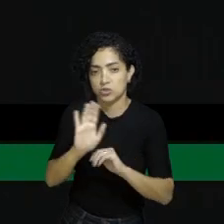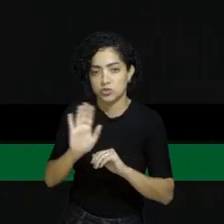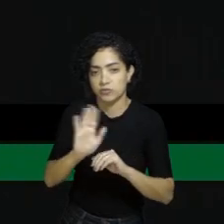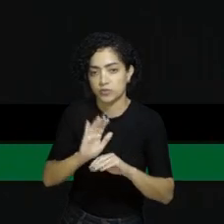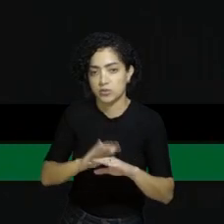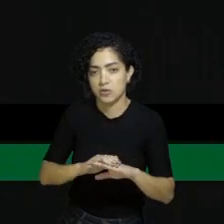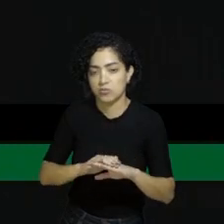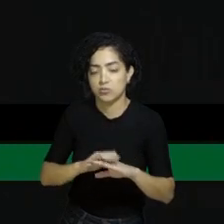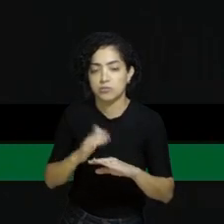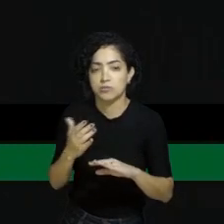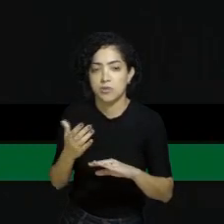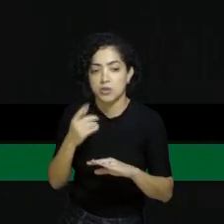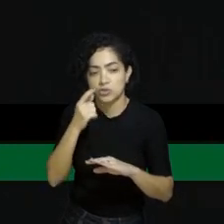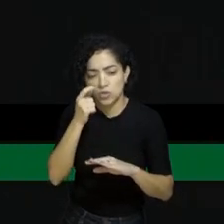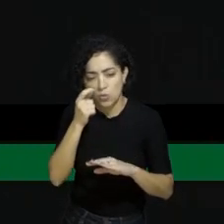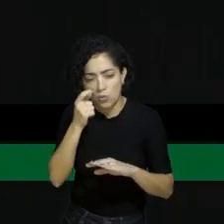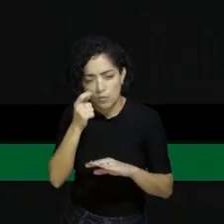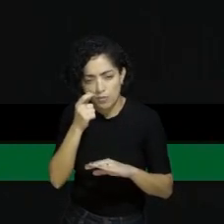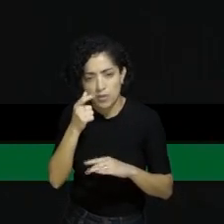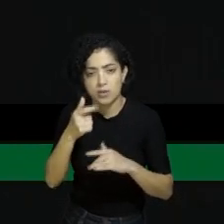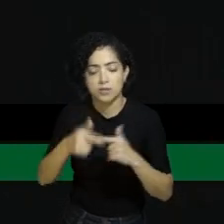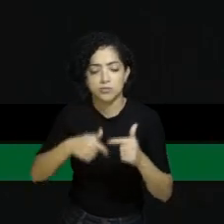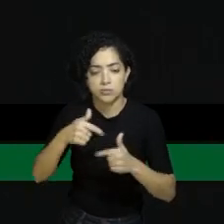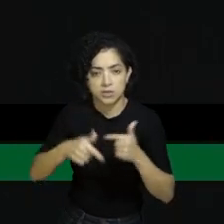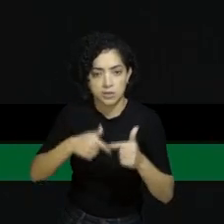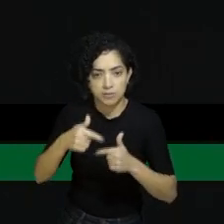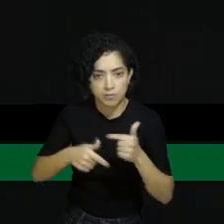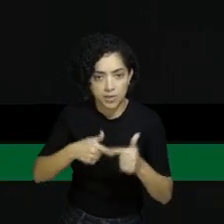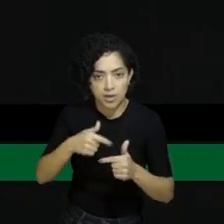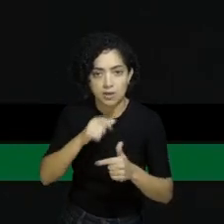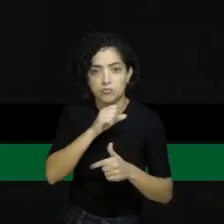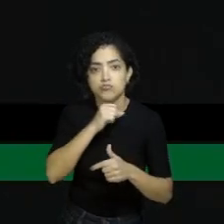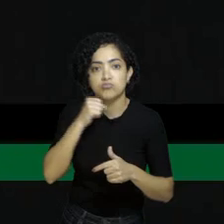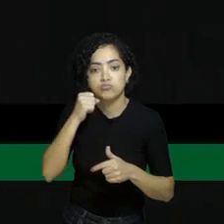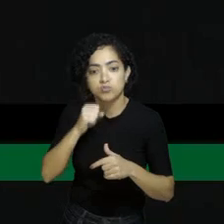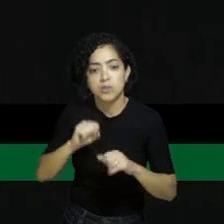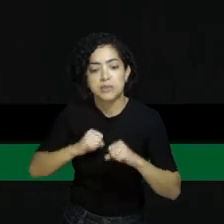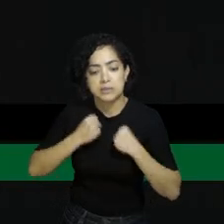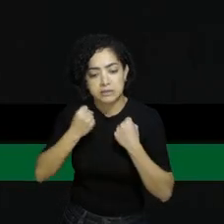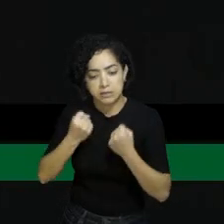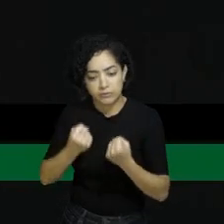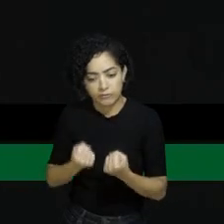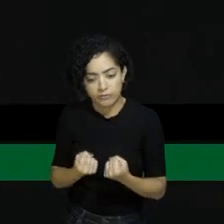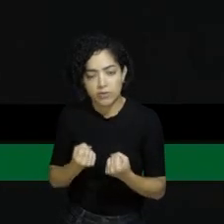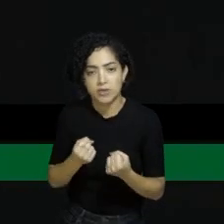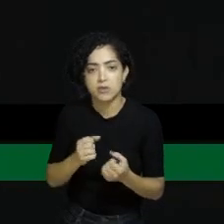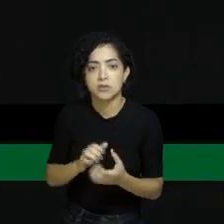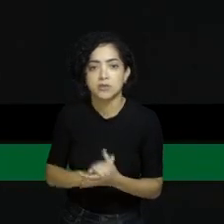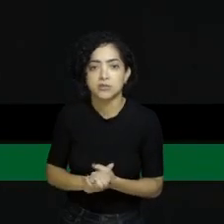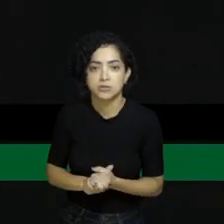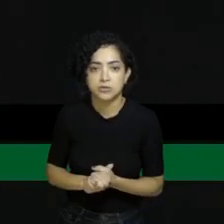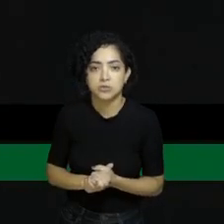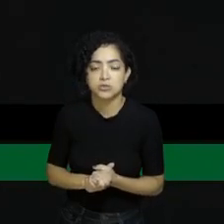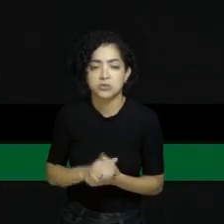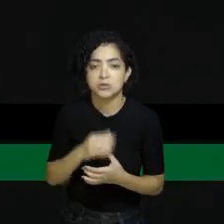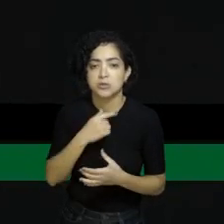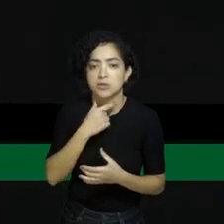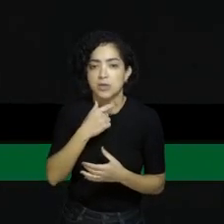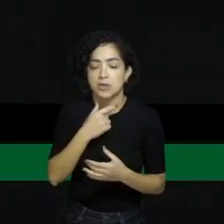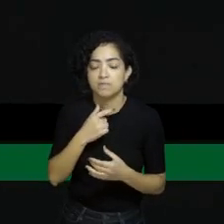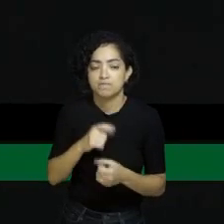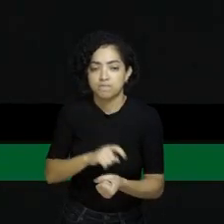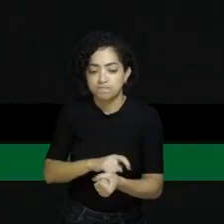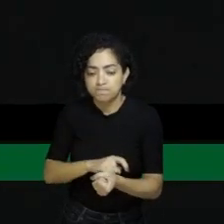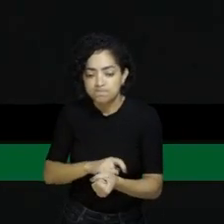Acompanhamos diligentemente o trabalho de deputados como o deputado Massouco, que defende aquela mão que dele, que chega a ficar com a veia do pescoço dessa grossura no